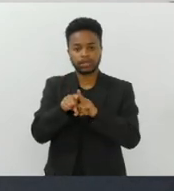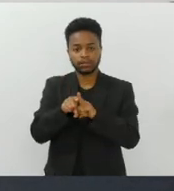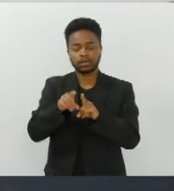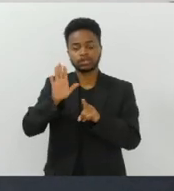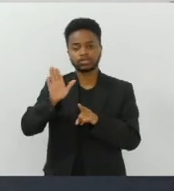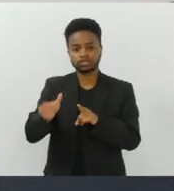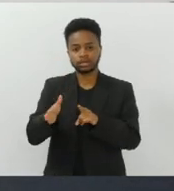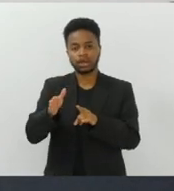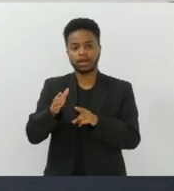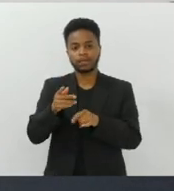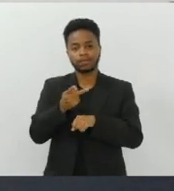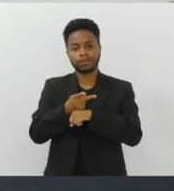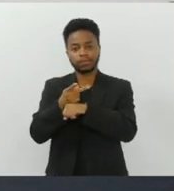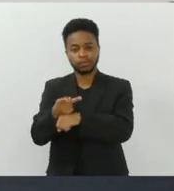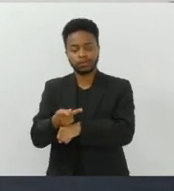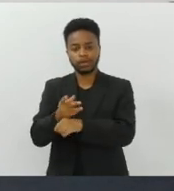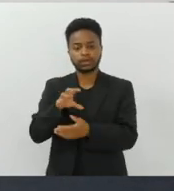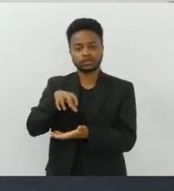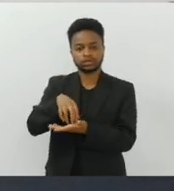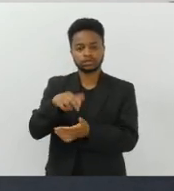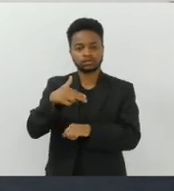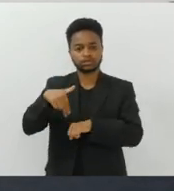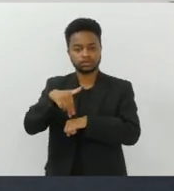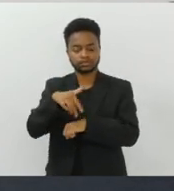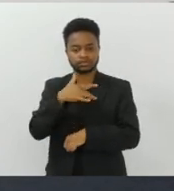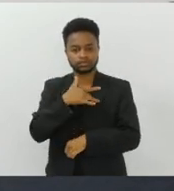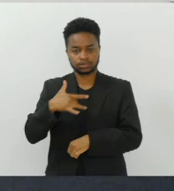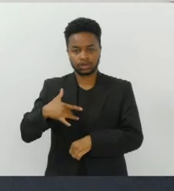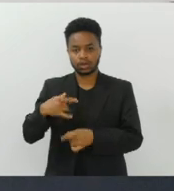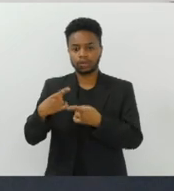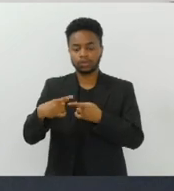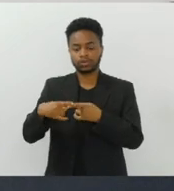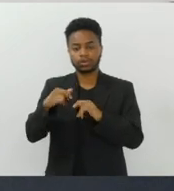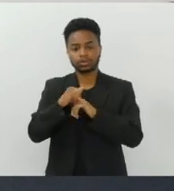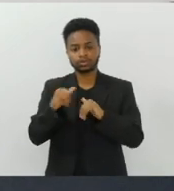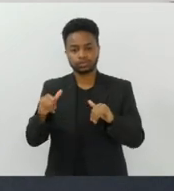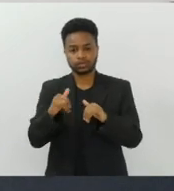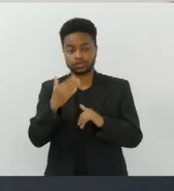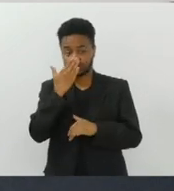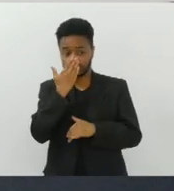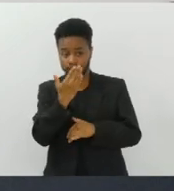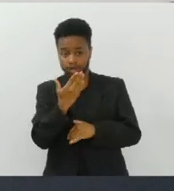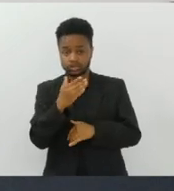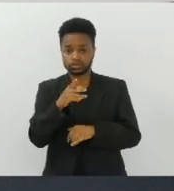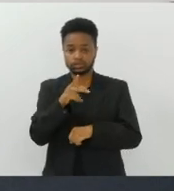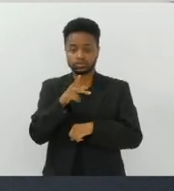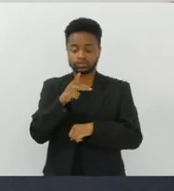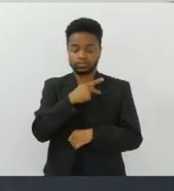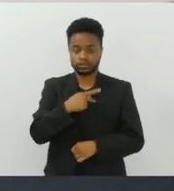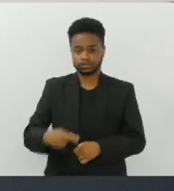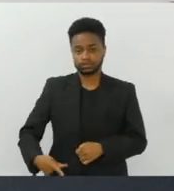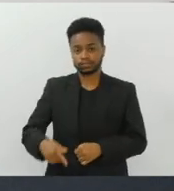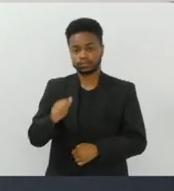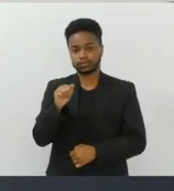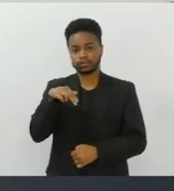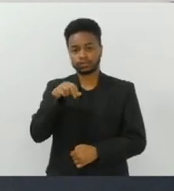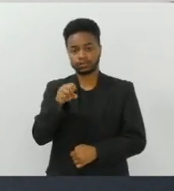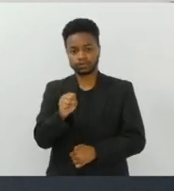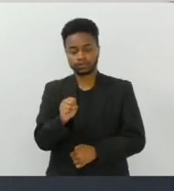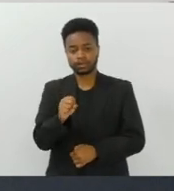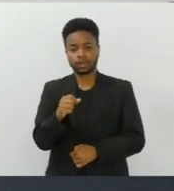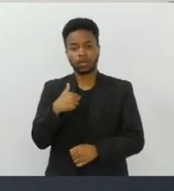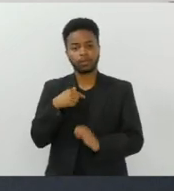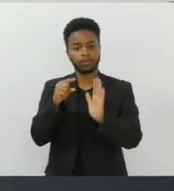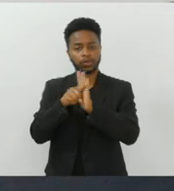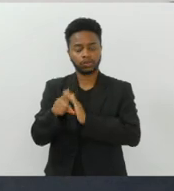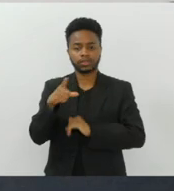à Agência Nacional de Saúde, isso foi dito aqui na frente do presidente da ANS. Haveria alguma ferramenta do